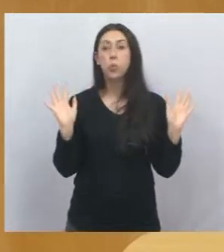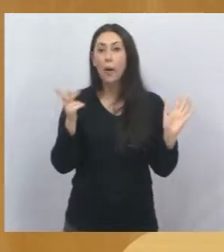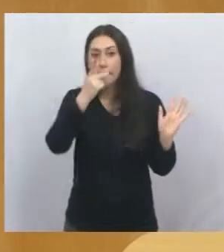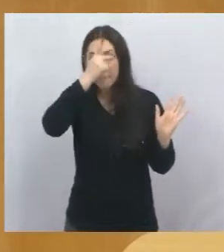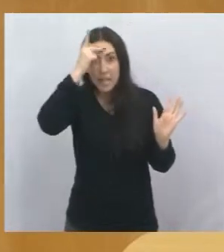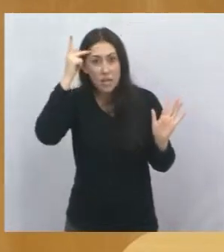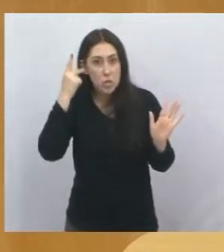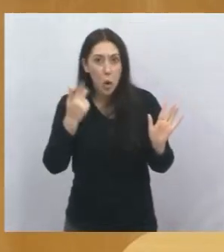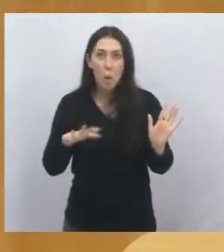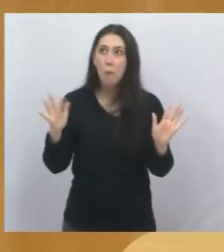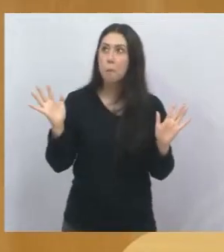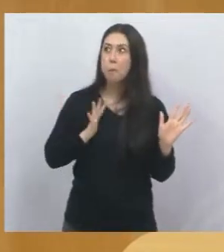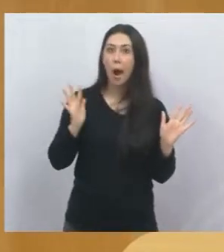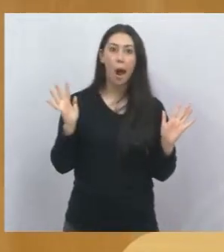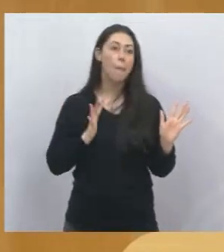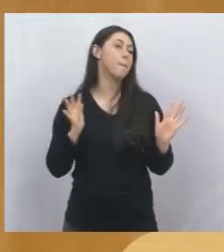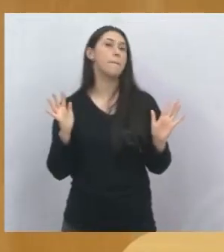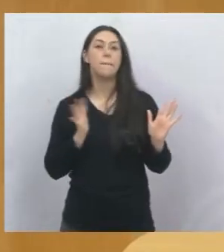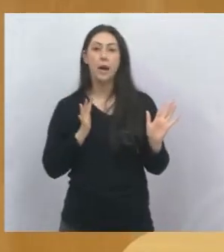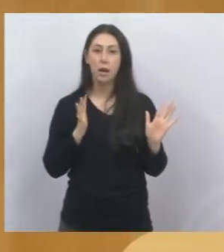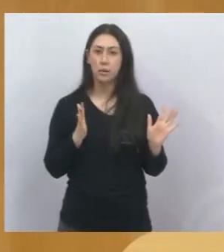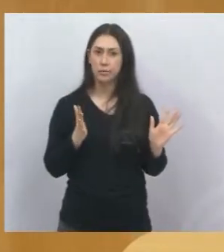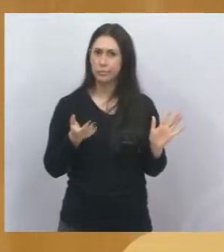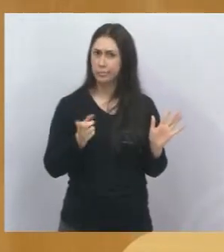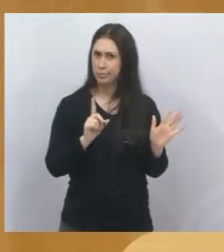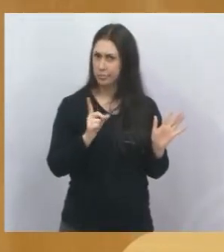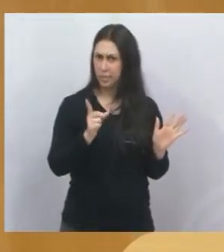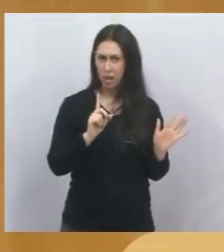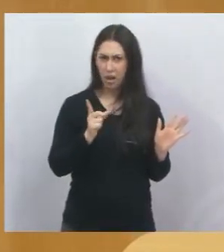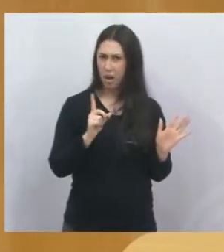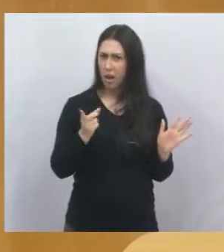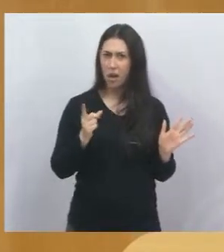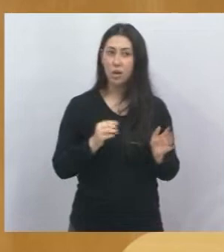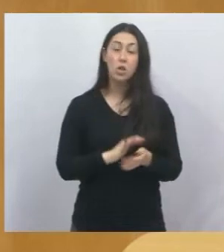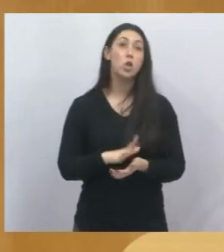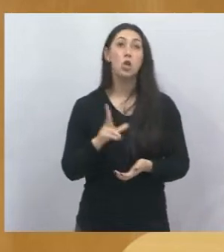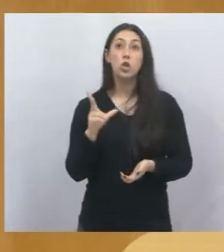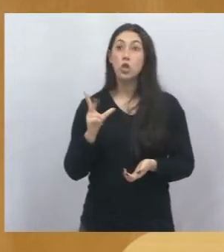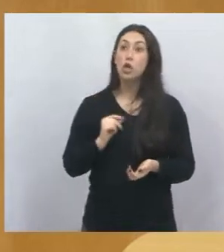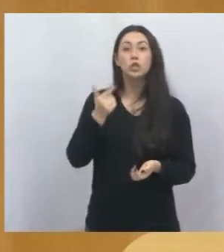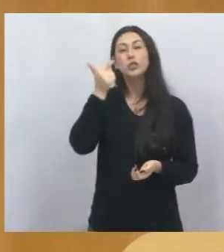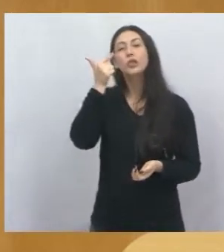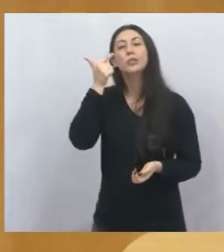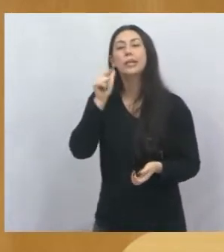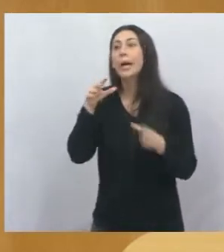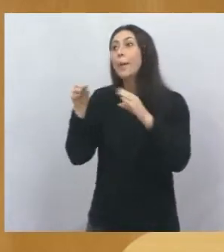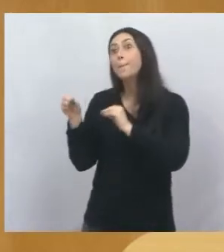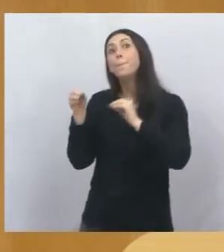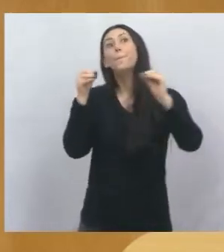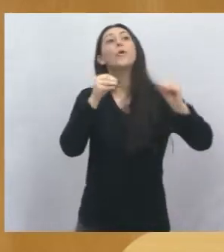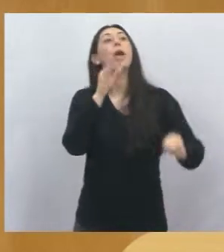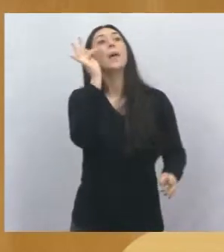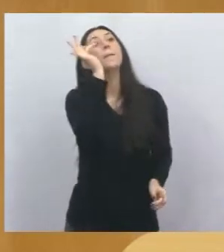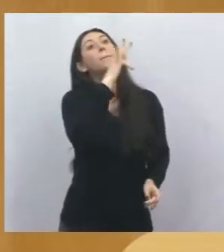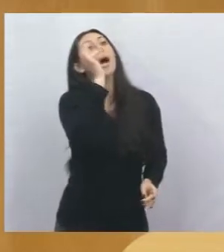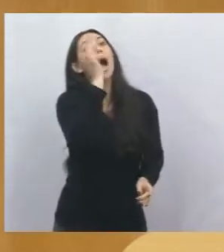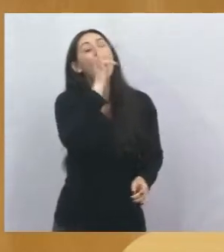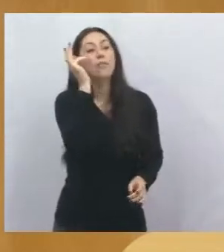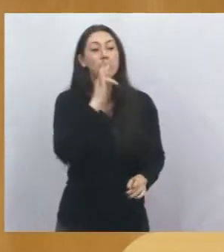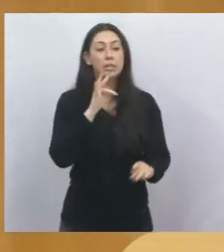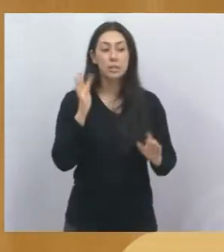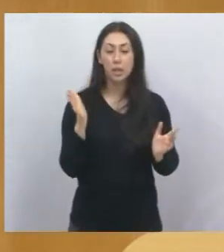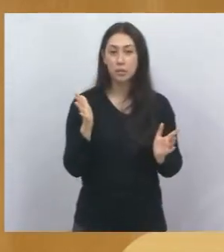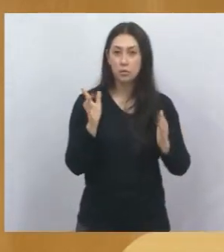pessoa morar em outro país, não é? Desenvolvido, em Paris. Não é? Como que você, não, é acima de